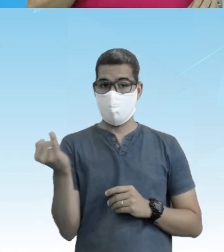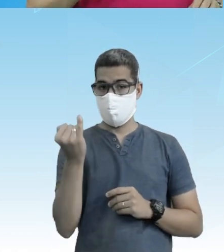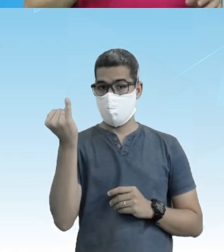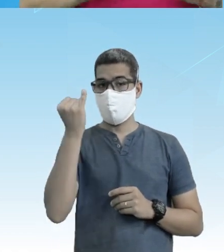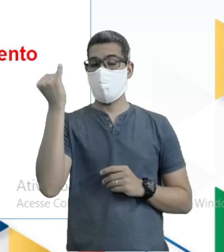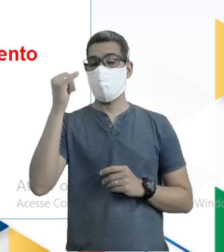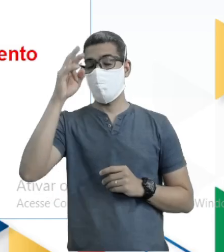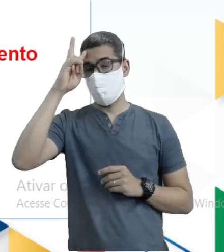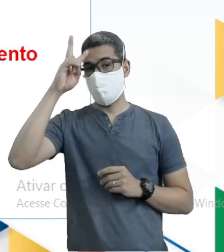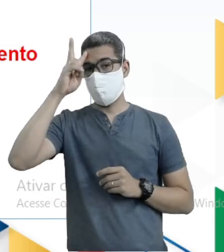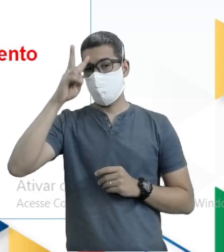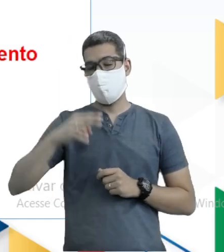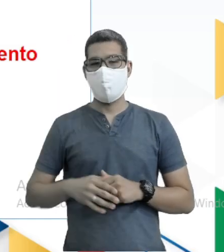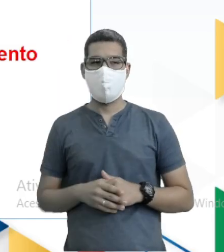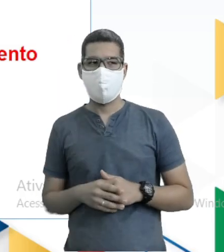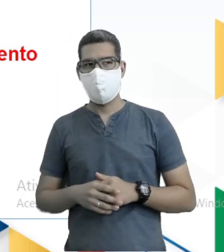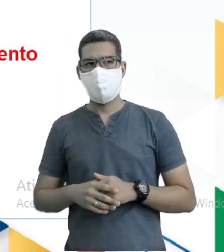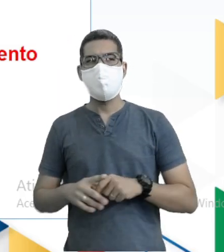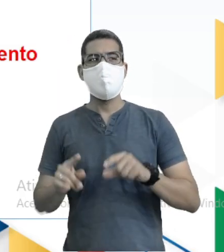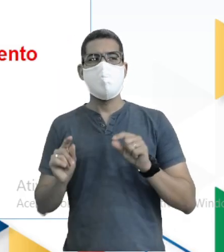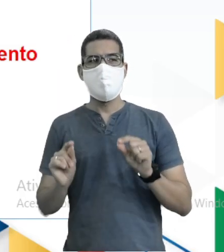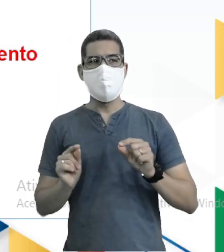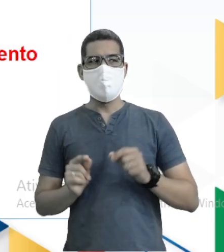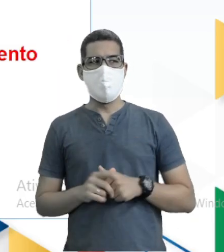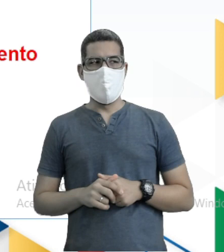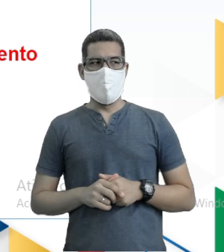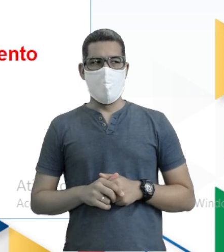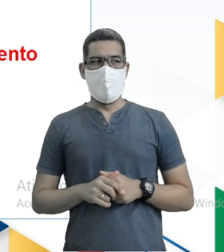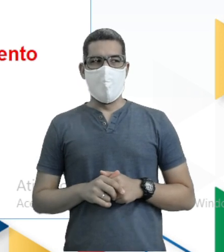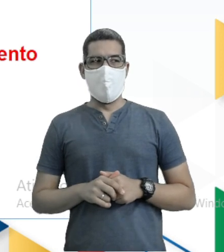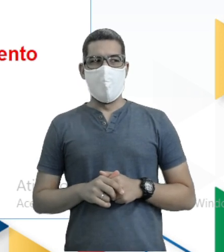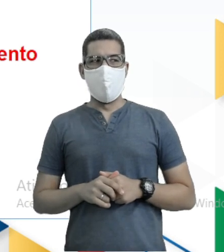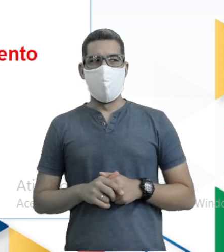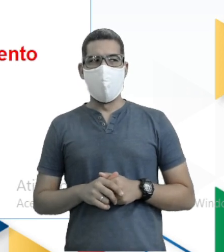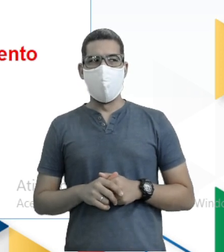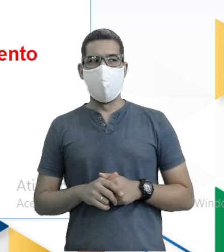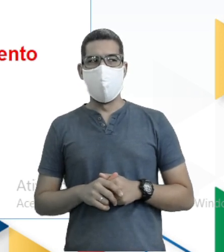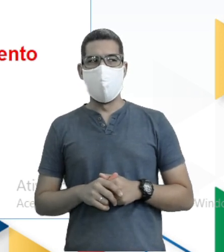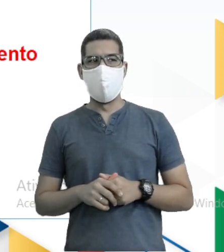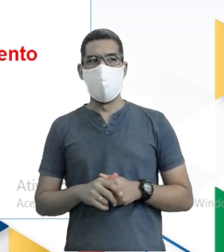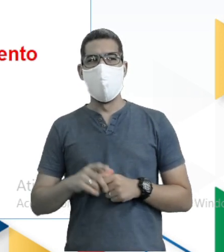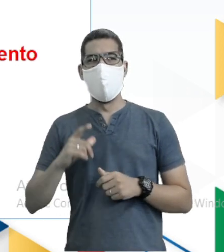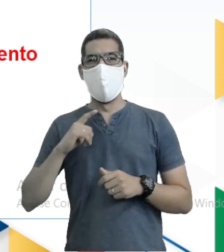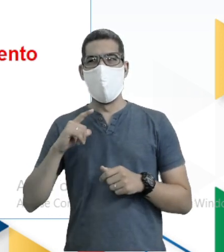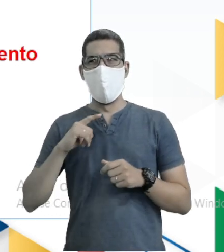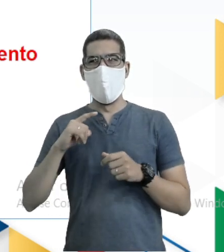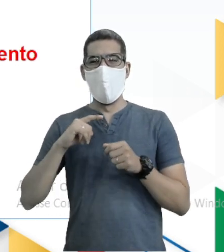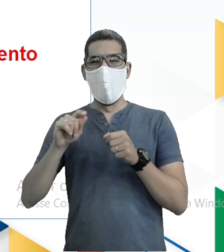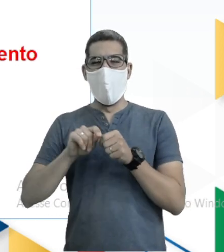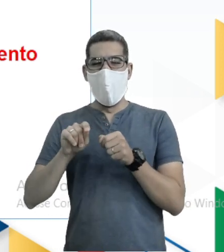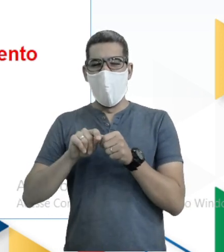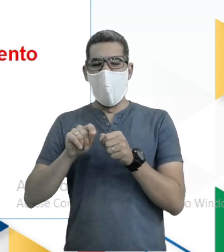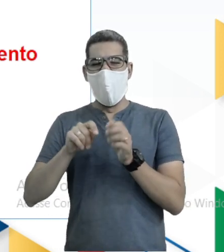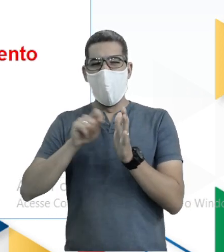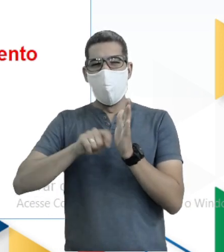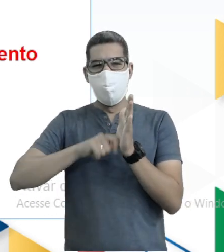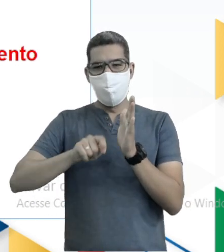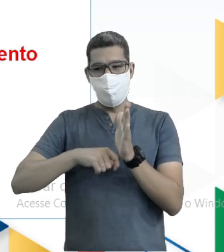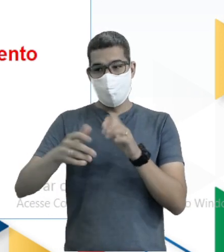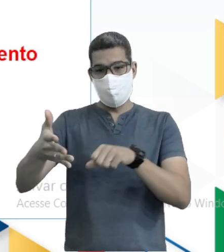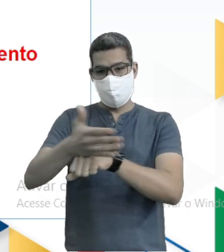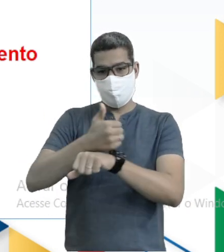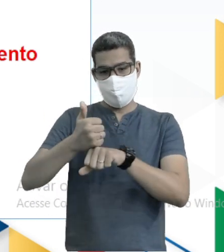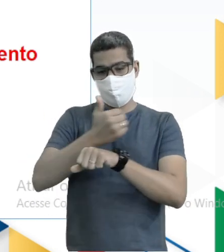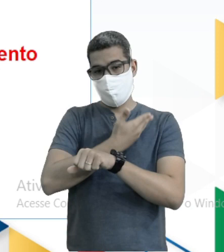Olha aí, no caso que nós temos, vejam só, abaixo assinado para a construção de uma determinada praça